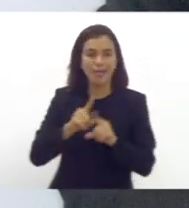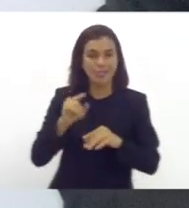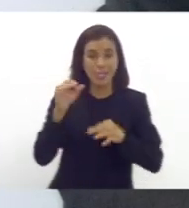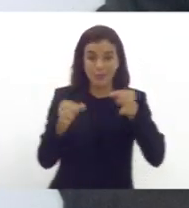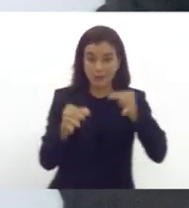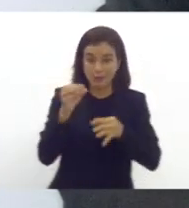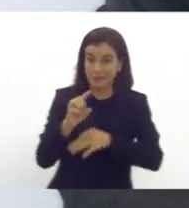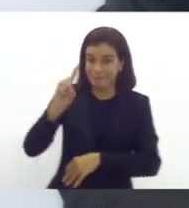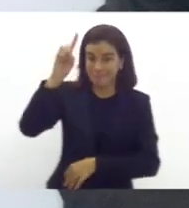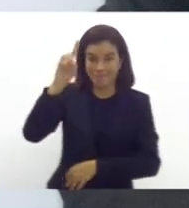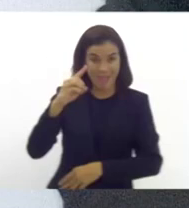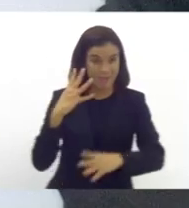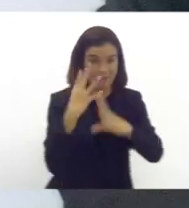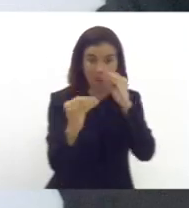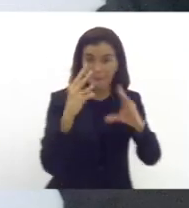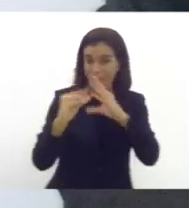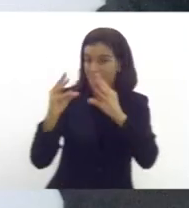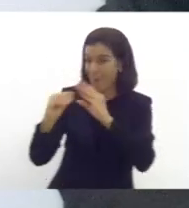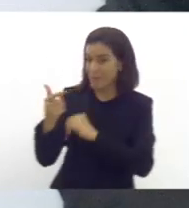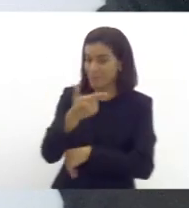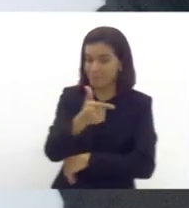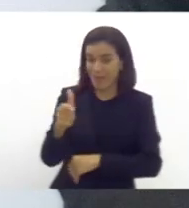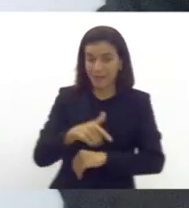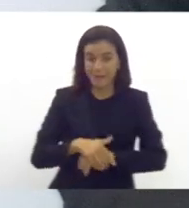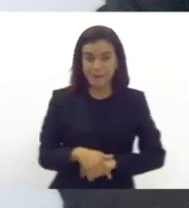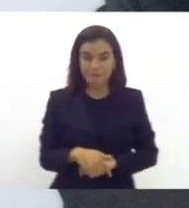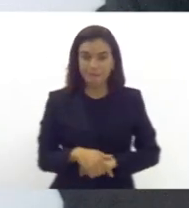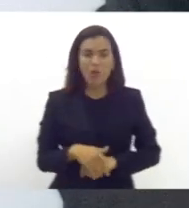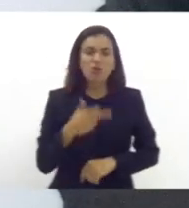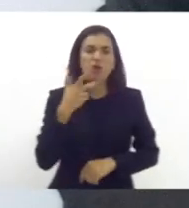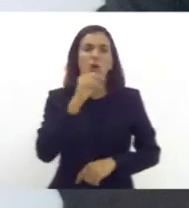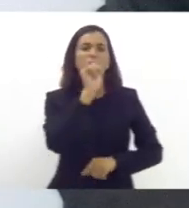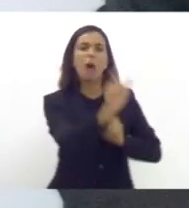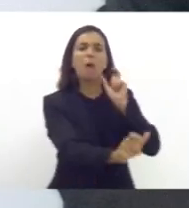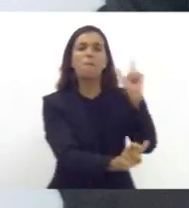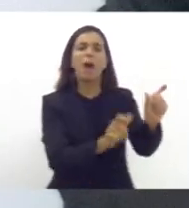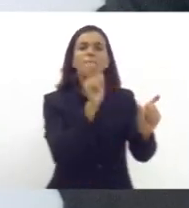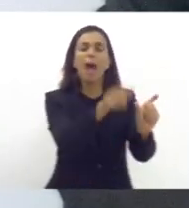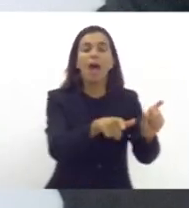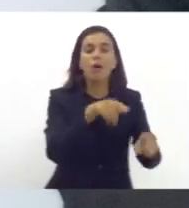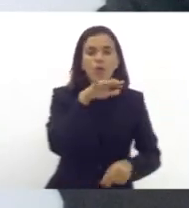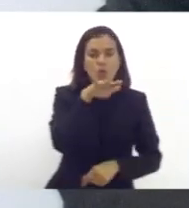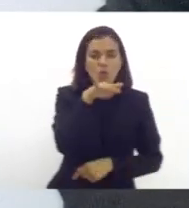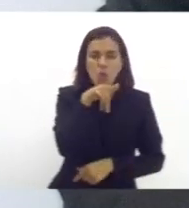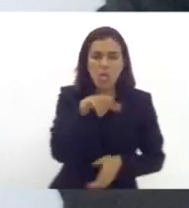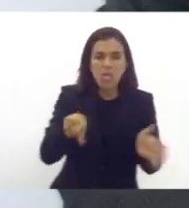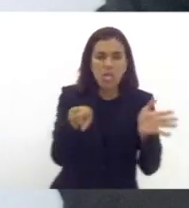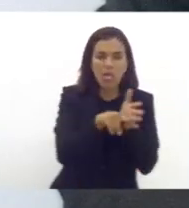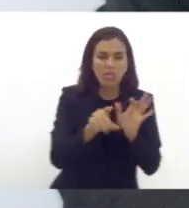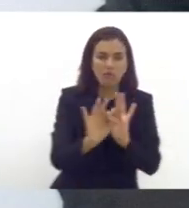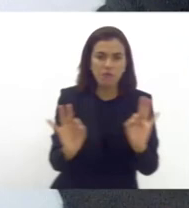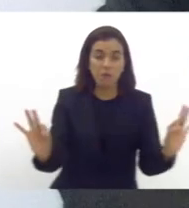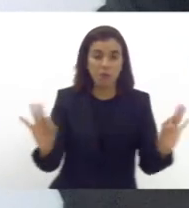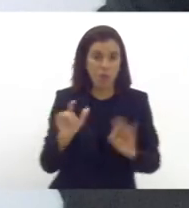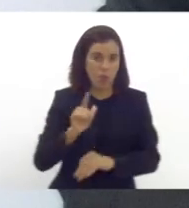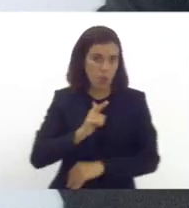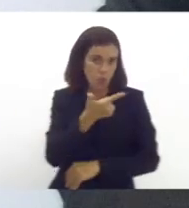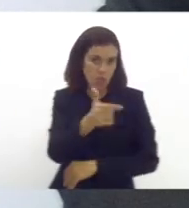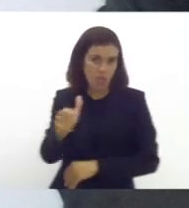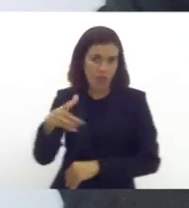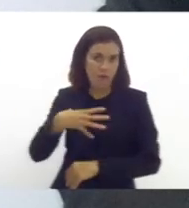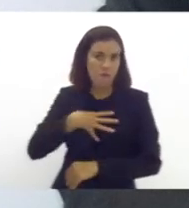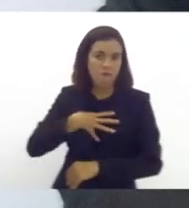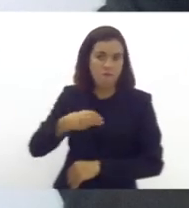T filho vocês T família não tô desejando nada de ruim para vocês não eu não tenho filho atípico não não sou um